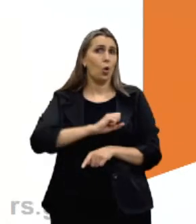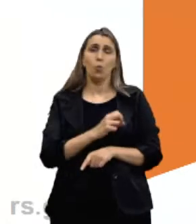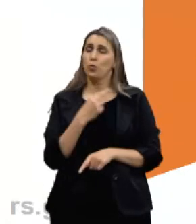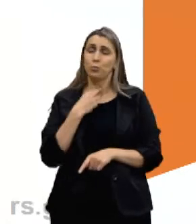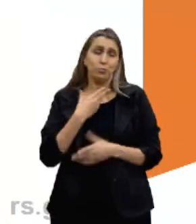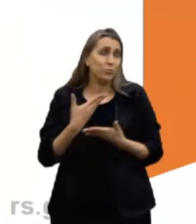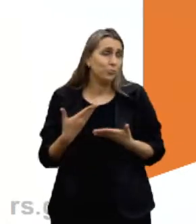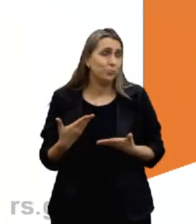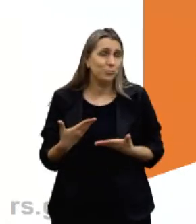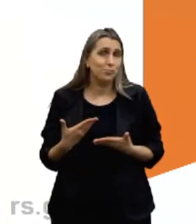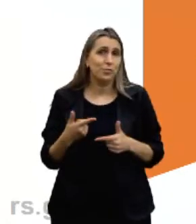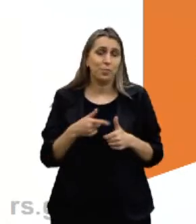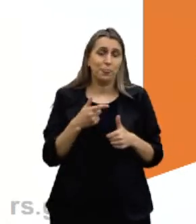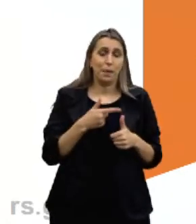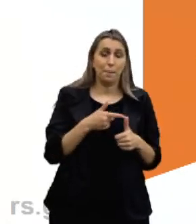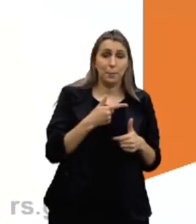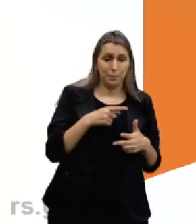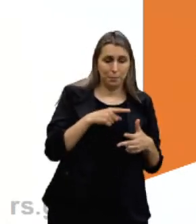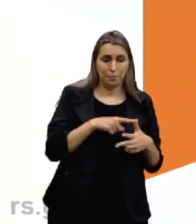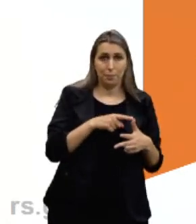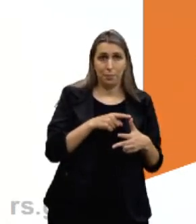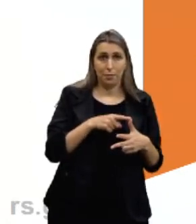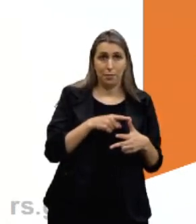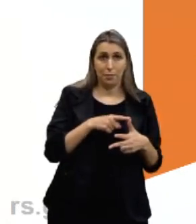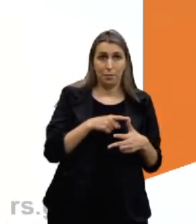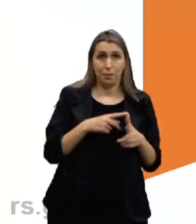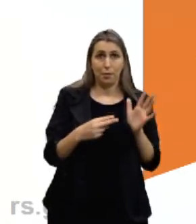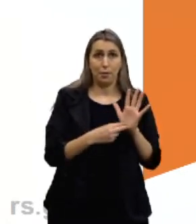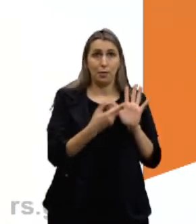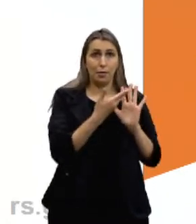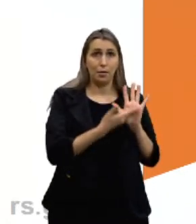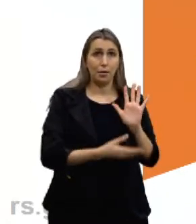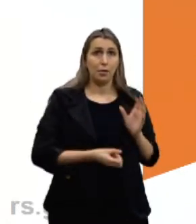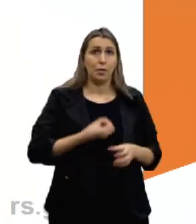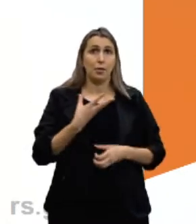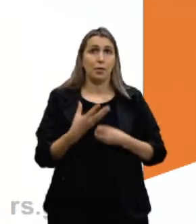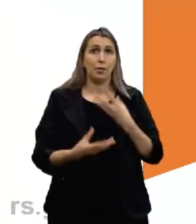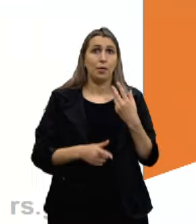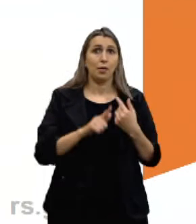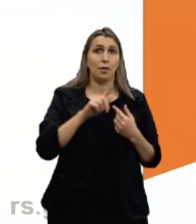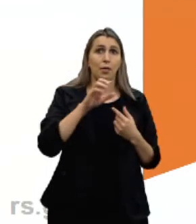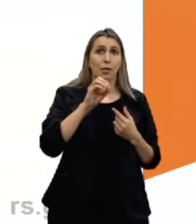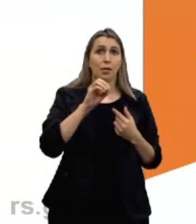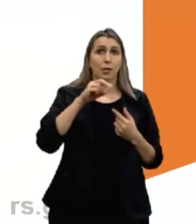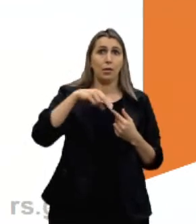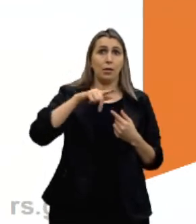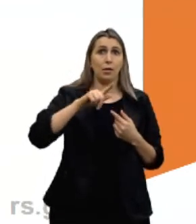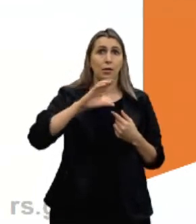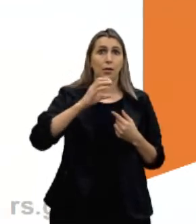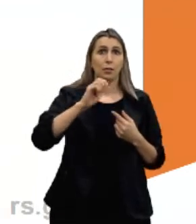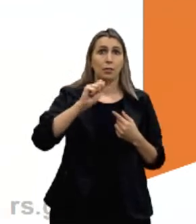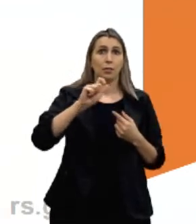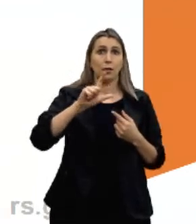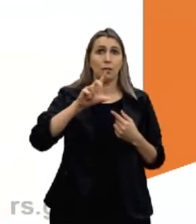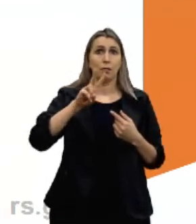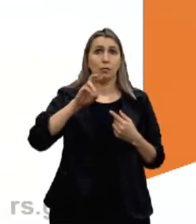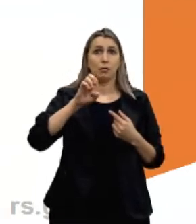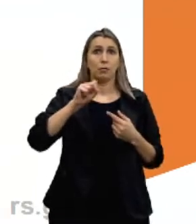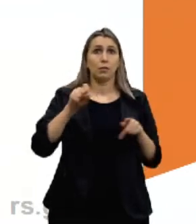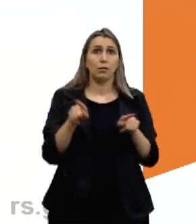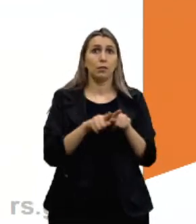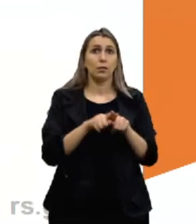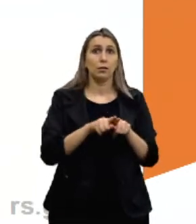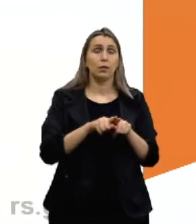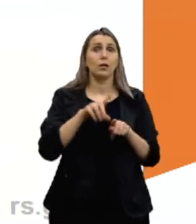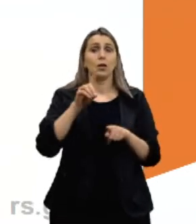amor impossível nessa primeira fase que é que a gente vai destacar aqui como poeta o Gonçalves de Magalhães e o